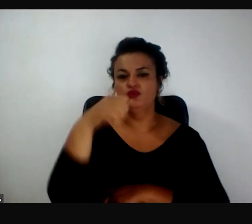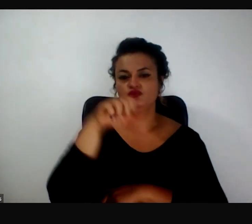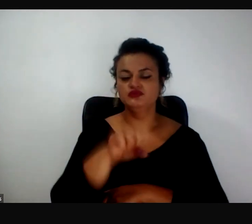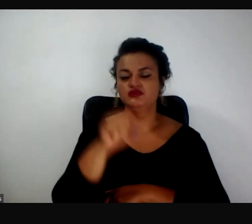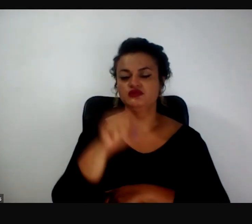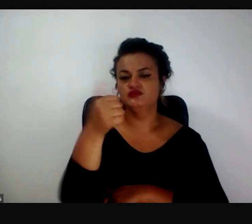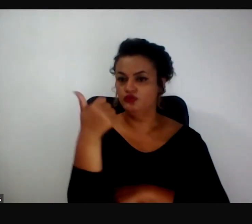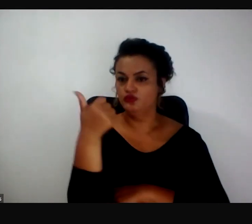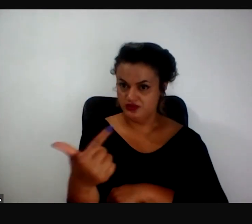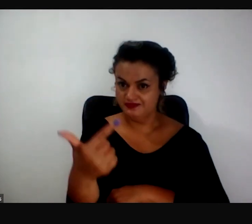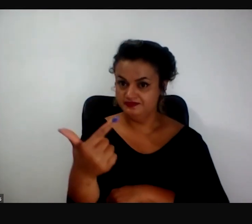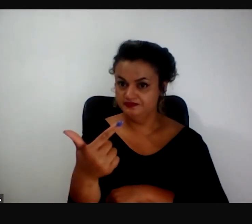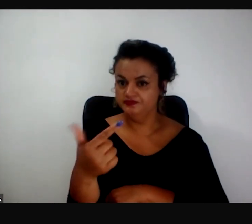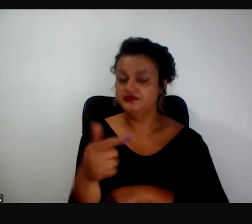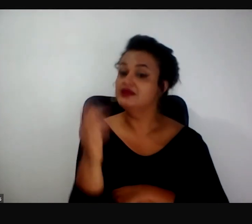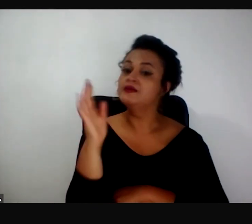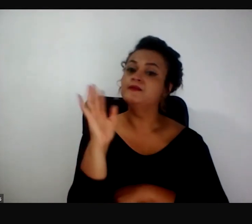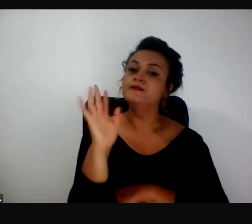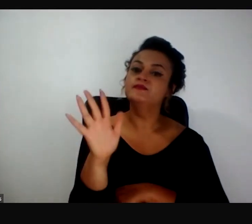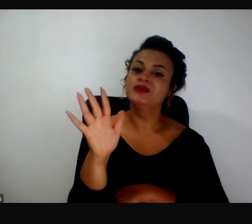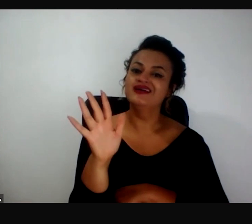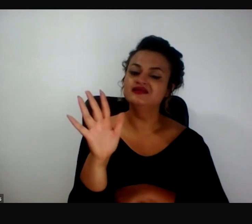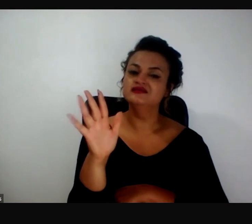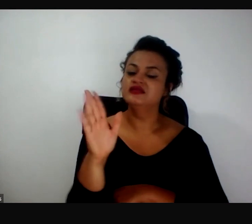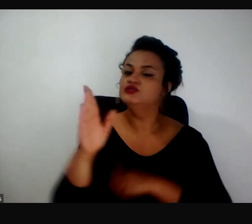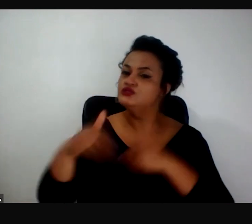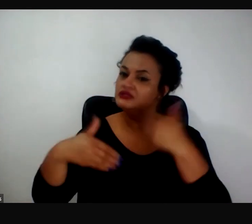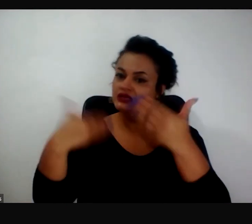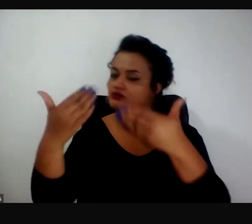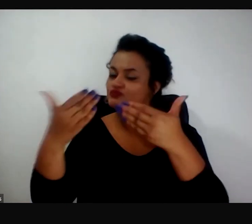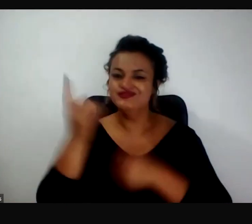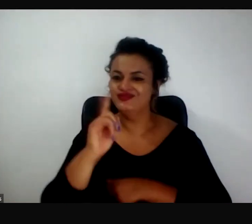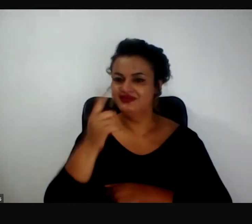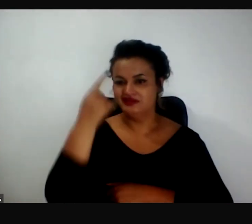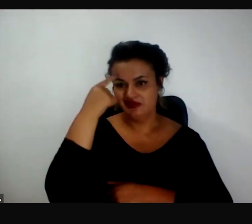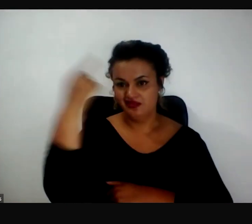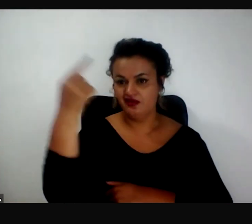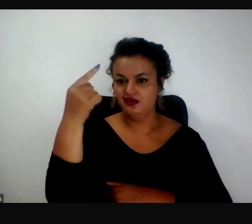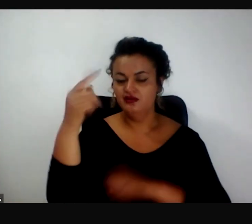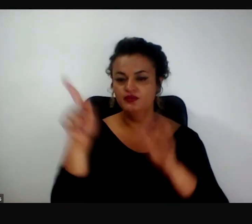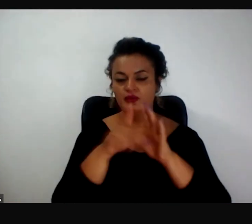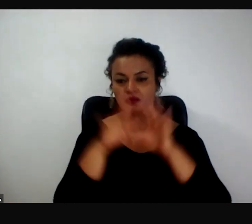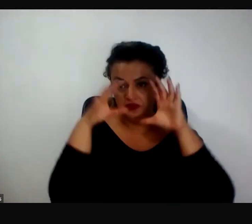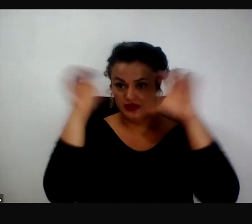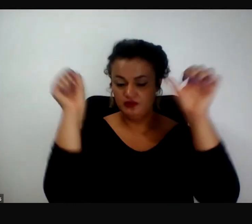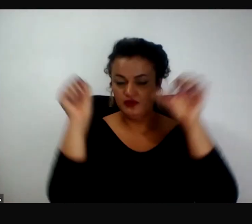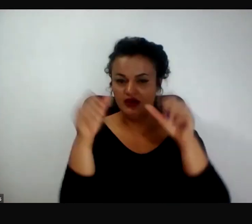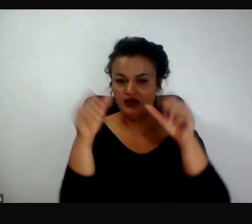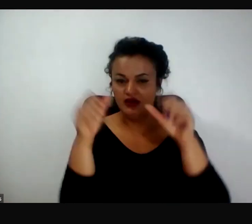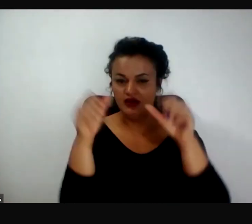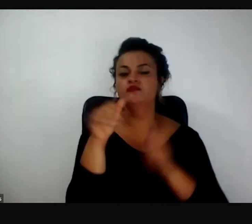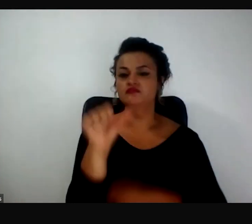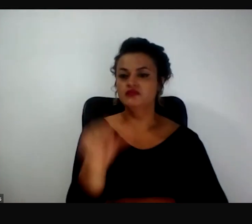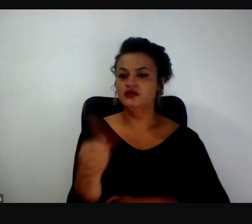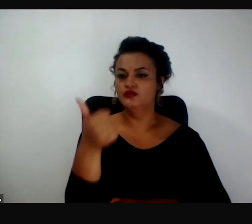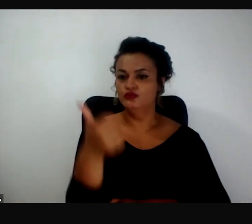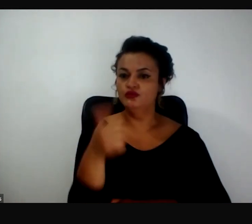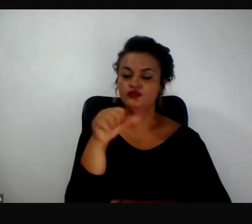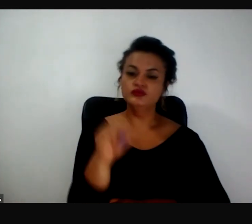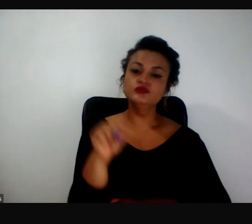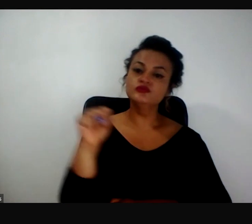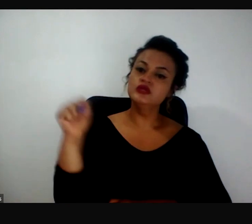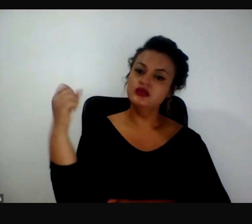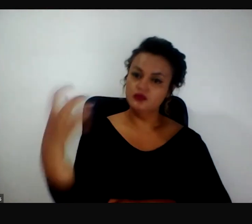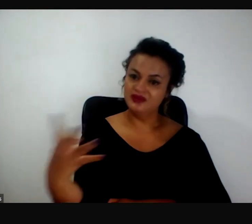1812, mas não foi desenvolvida essa ideia do Tribunal Supremo até 1834. A